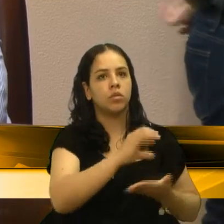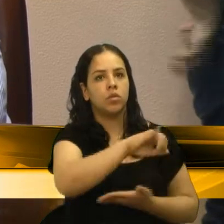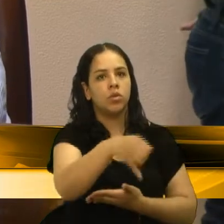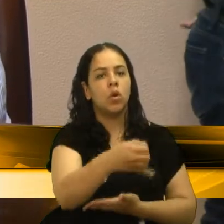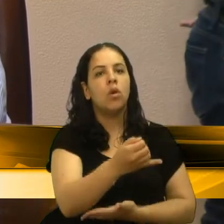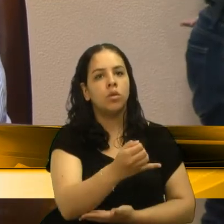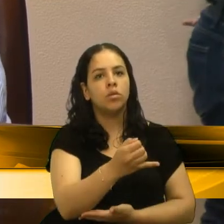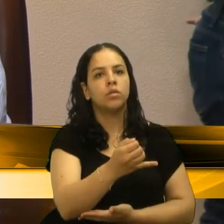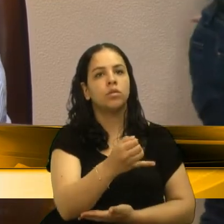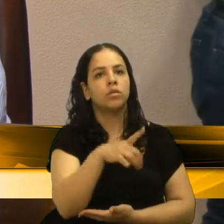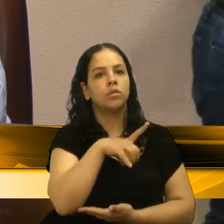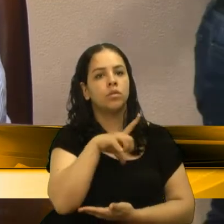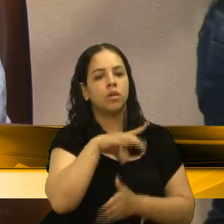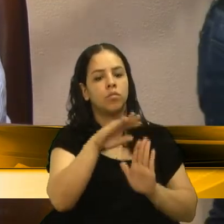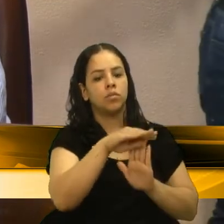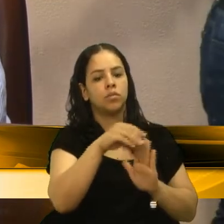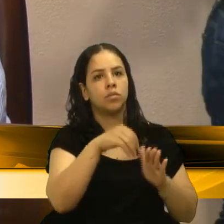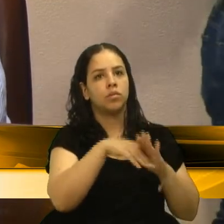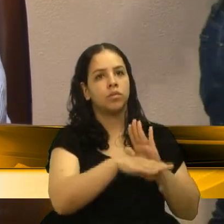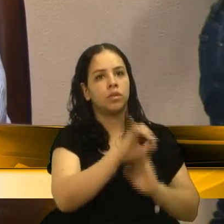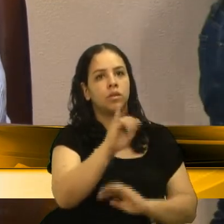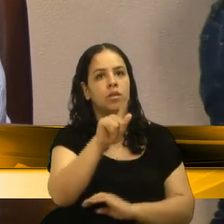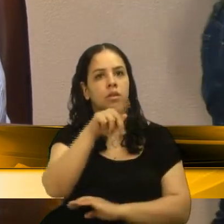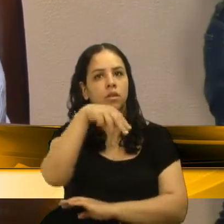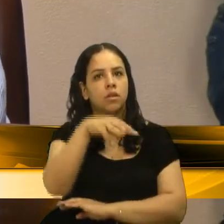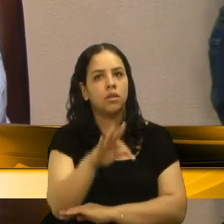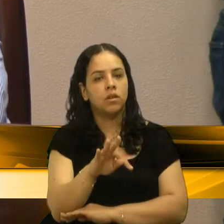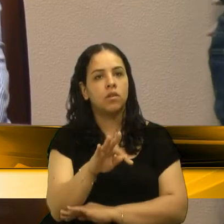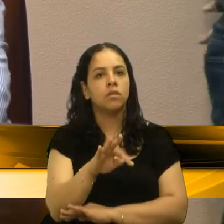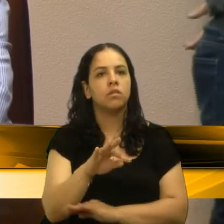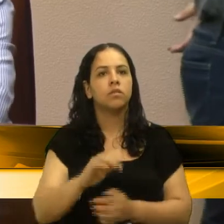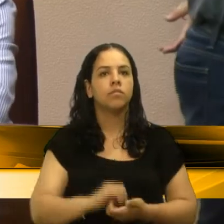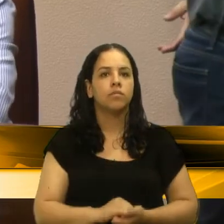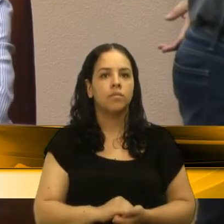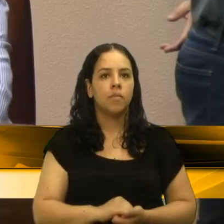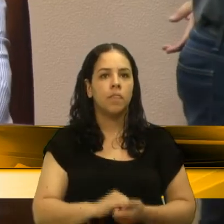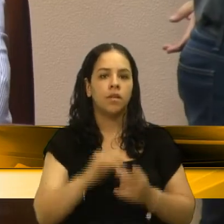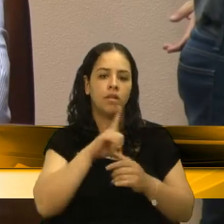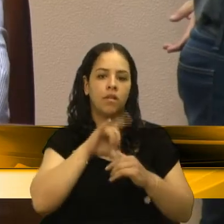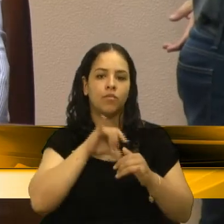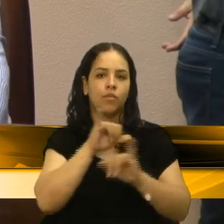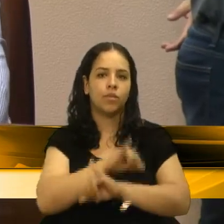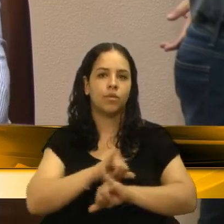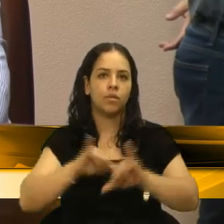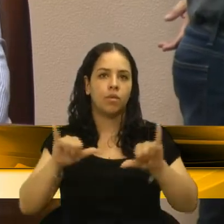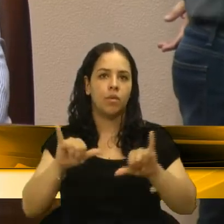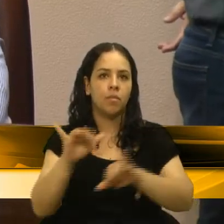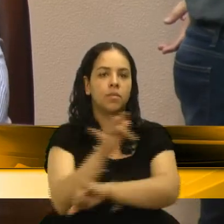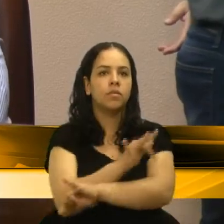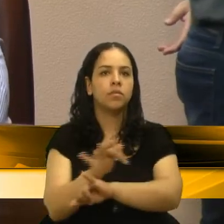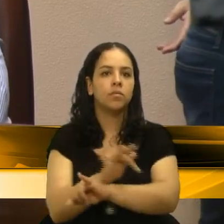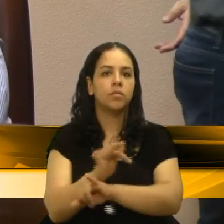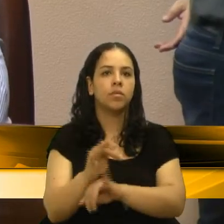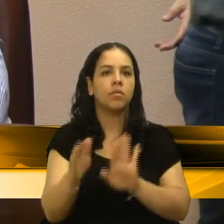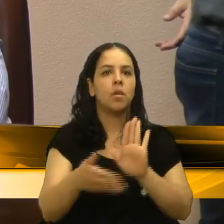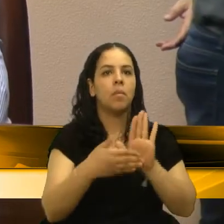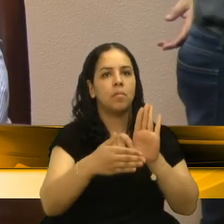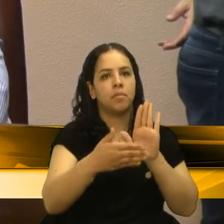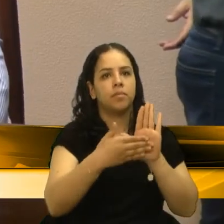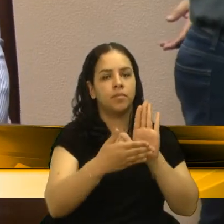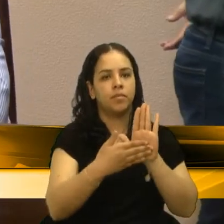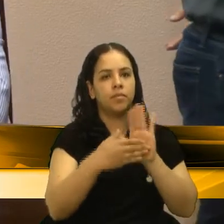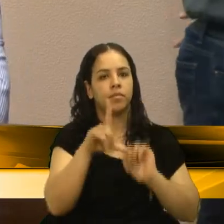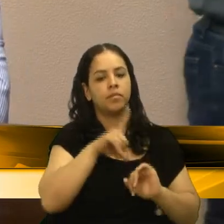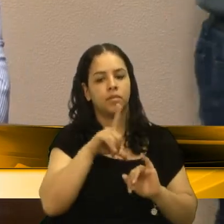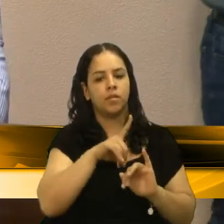solicitou baixa ao IGAN e ao DPM. A comissão aguarda ainda a orientação técnica do IGAN para exarar seu parecer. Estabelece que a